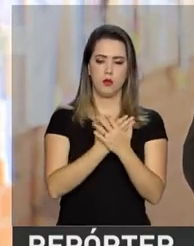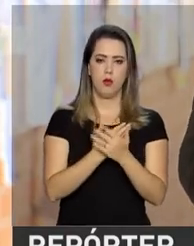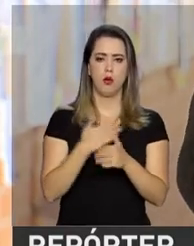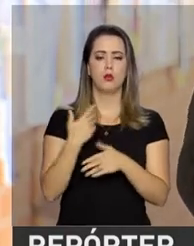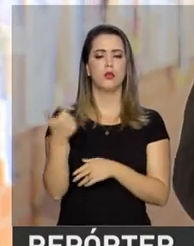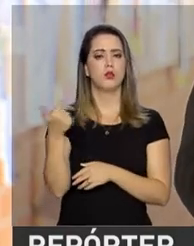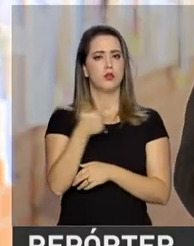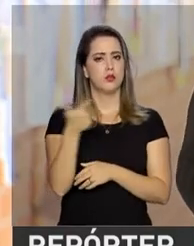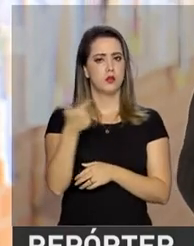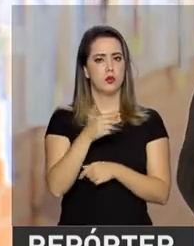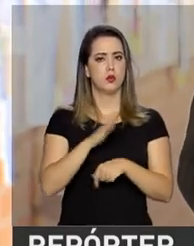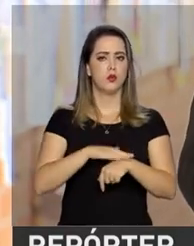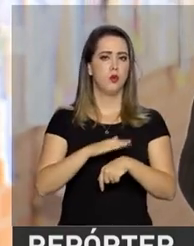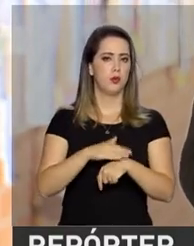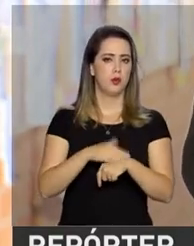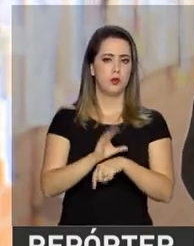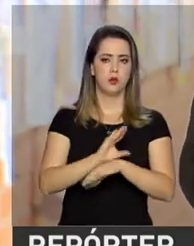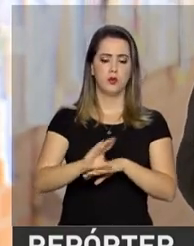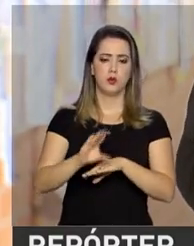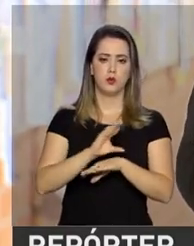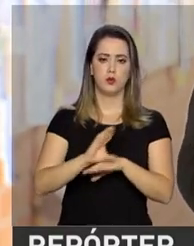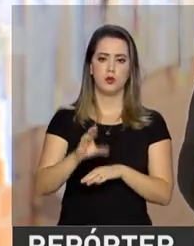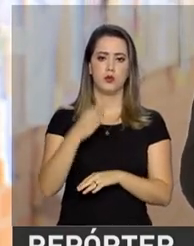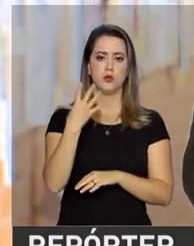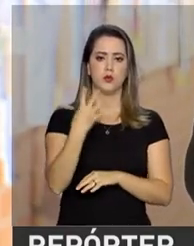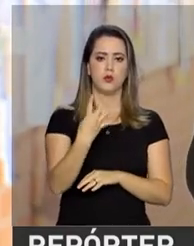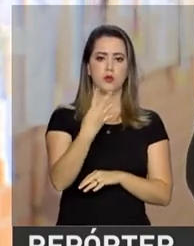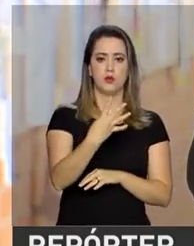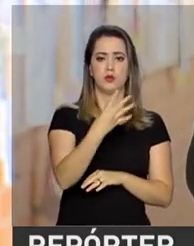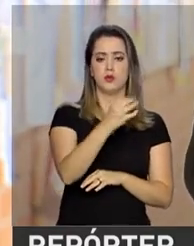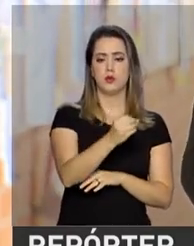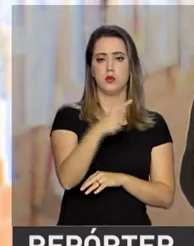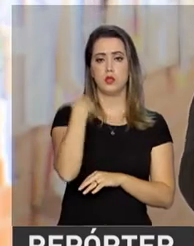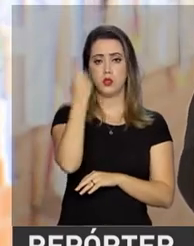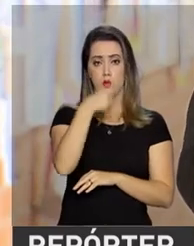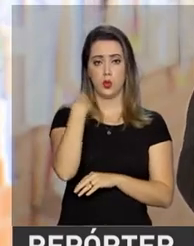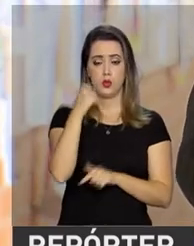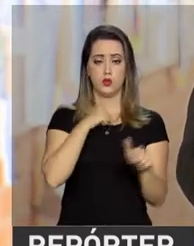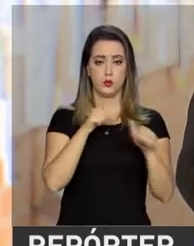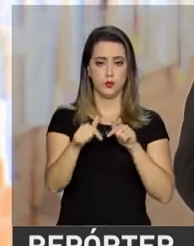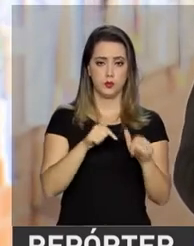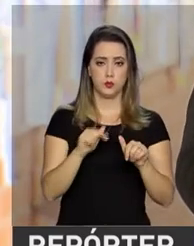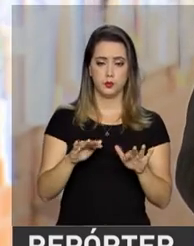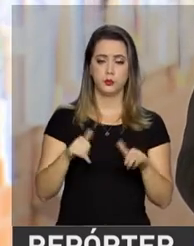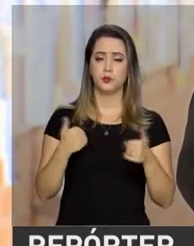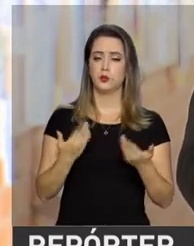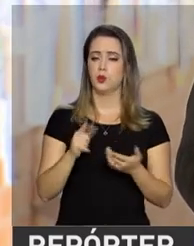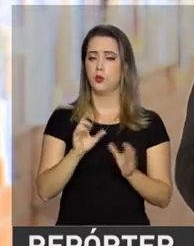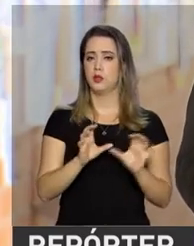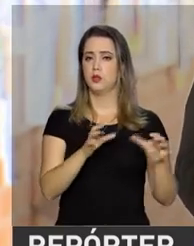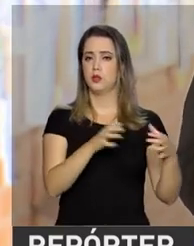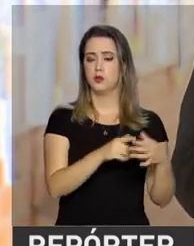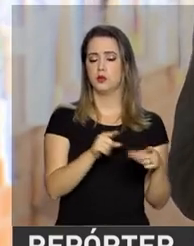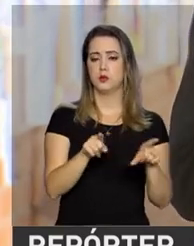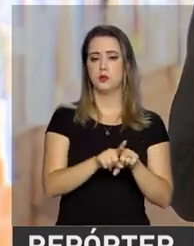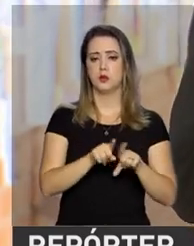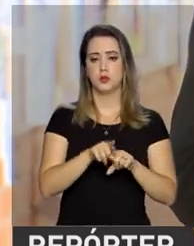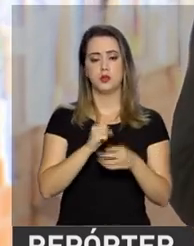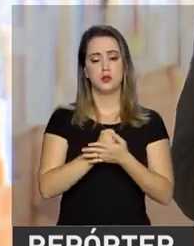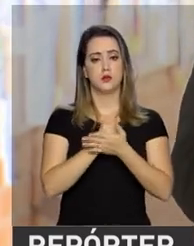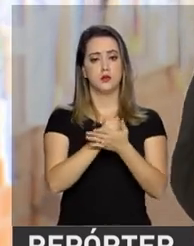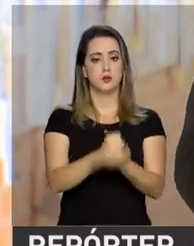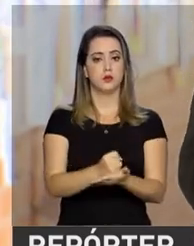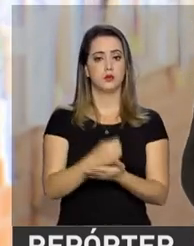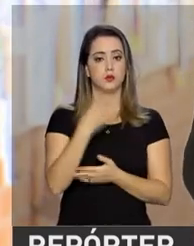durante a segunda metade do curso, com 440 horas de atividades. Para essa modalidade, também vão ser